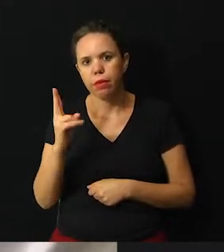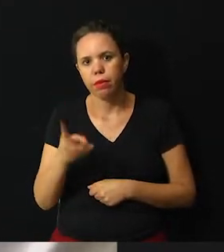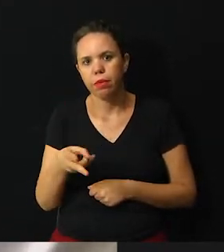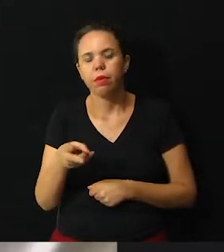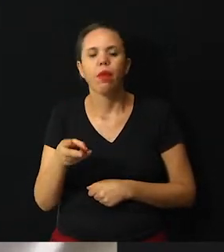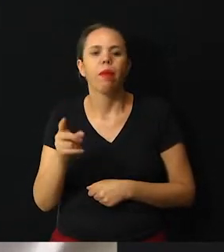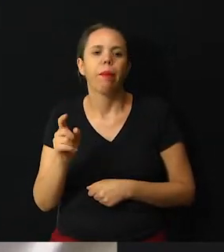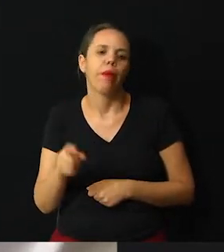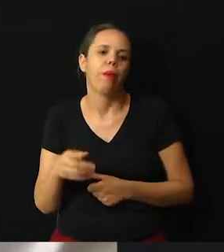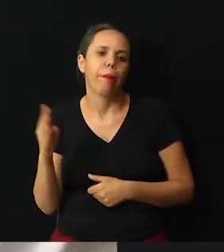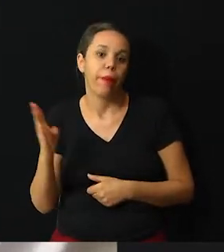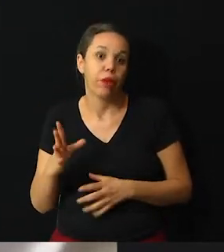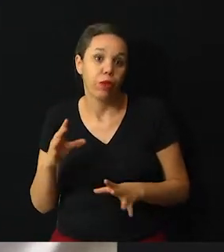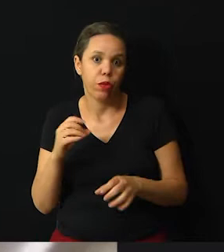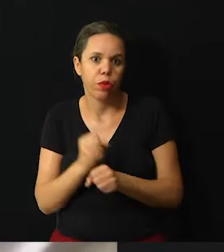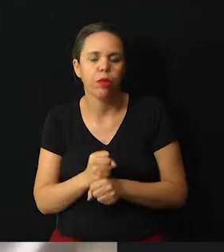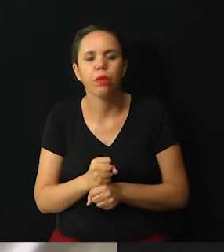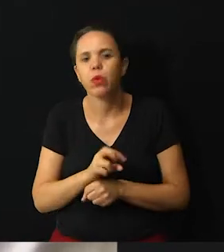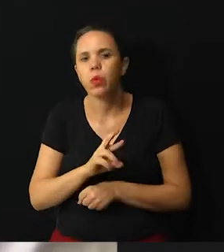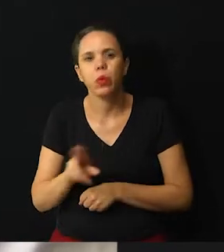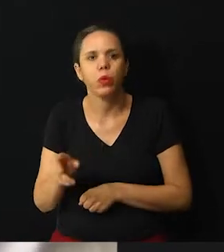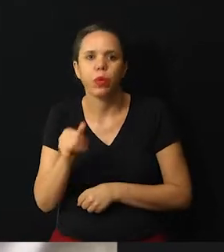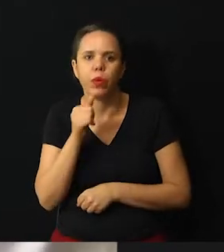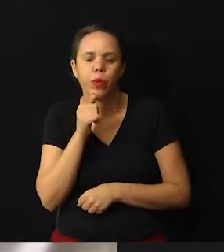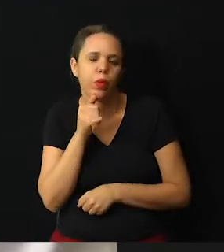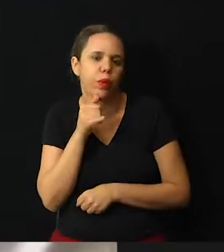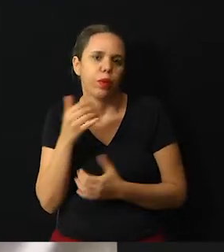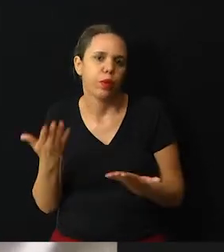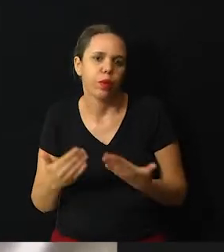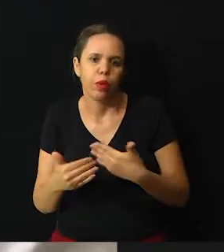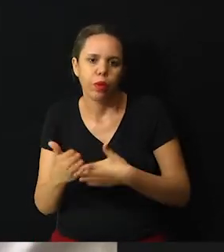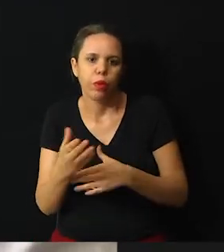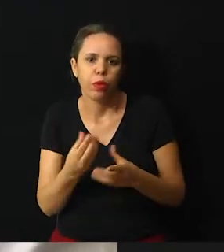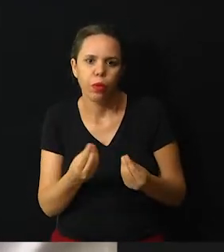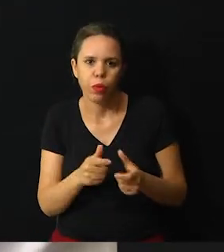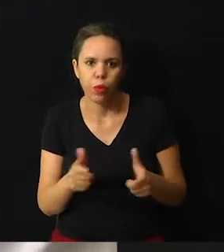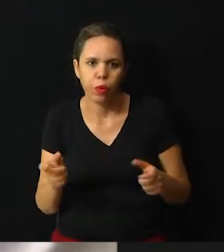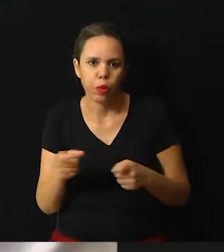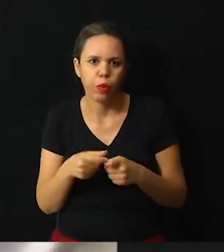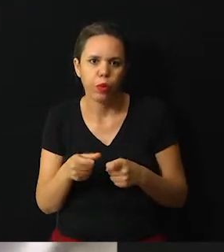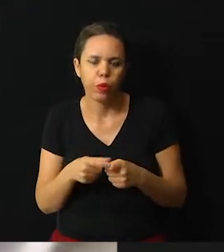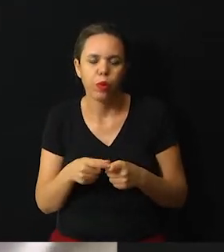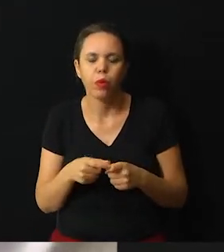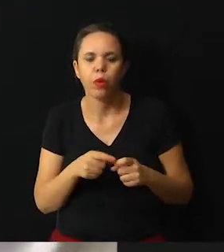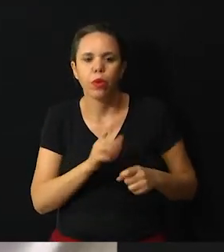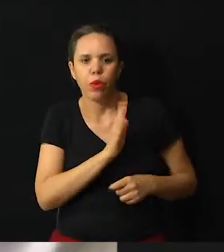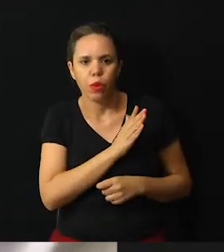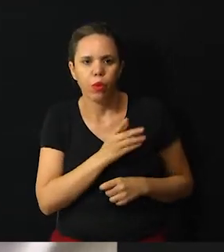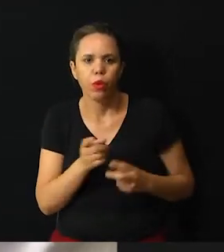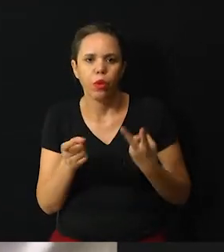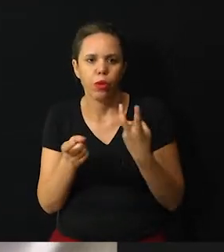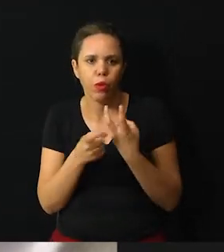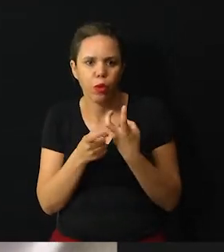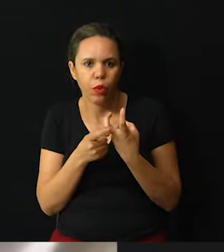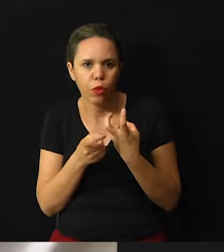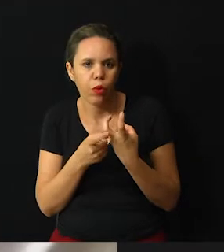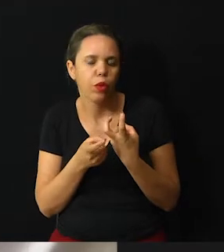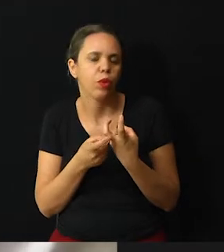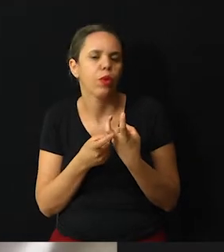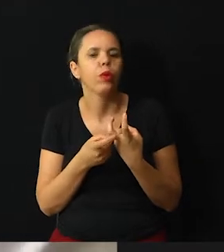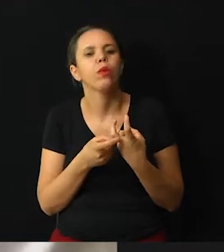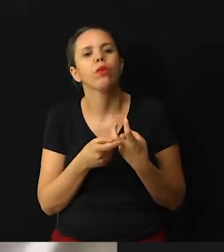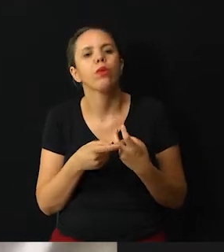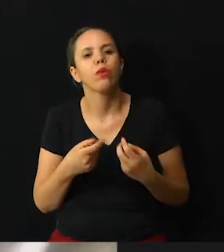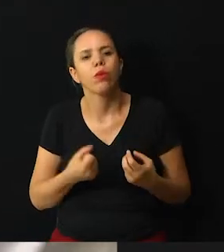2.000 reumatologistas, mas no Brasil inteiro. Então não é uma especialidade que tenha tanto médico como cardiologia, ginecologia,